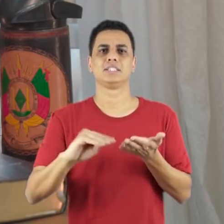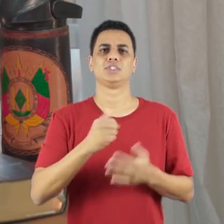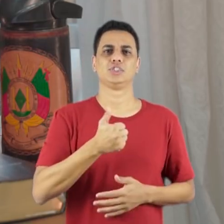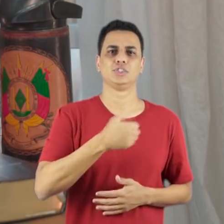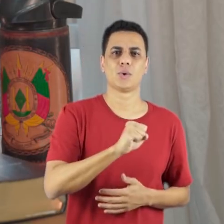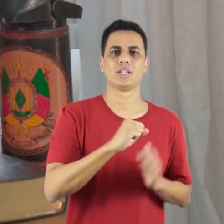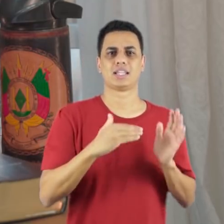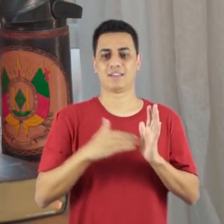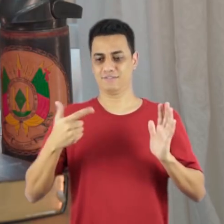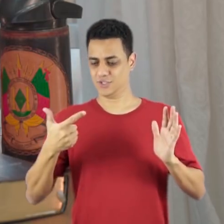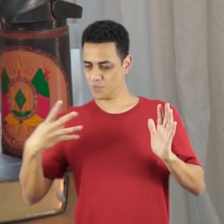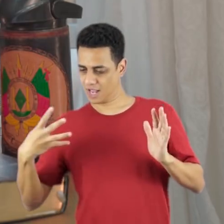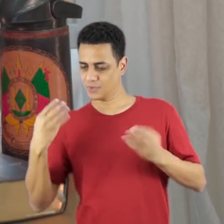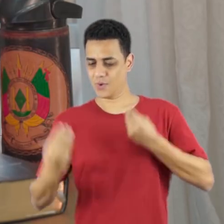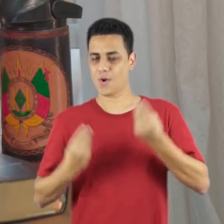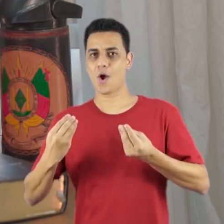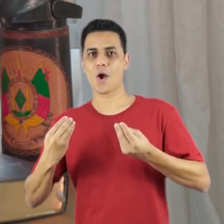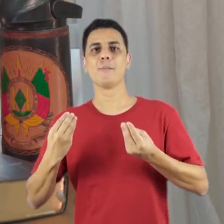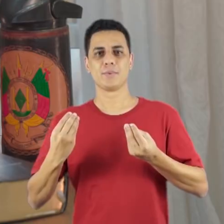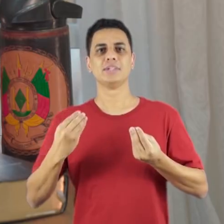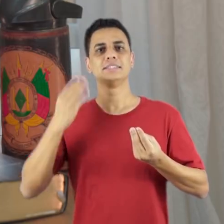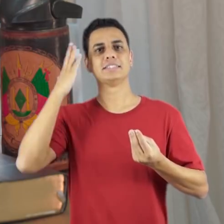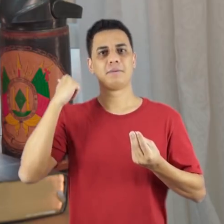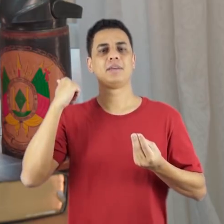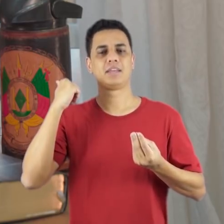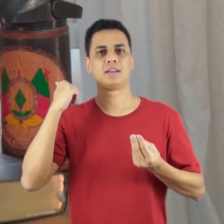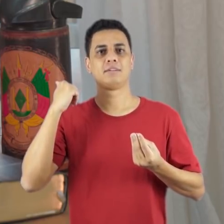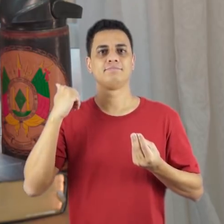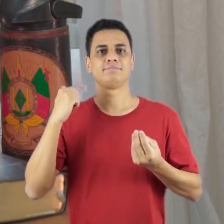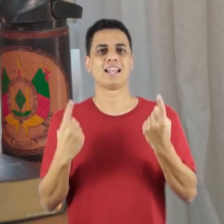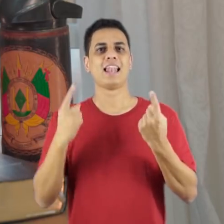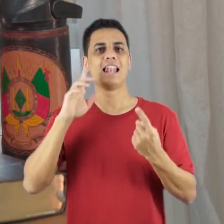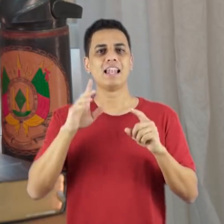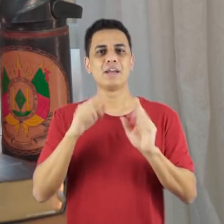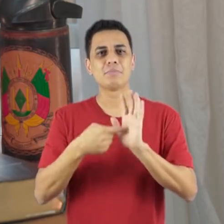perceber o valor daquela troca que nós falamos antes, a certeza do futuro